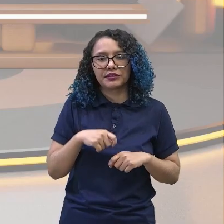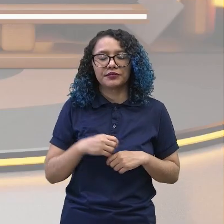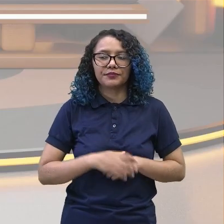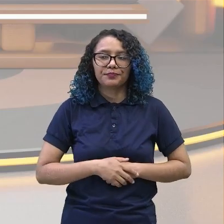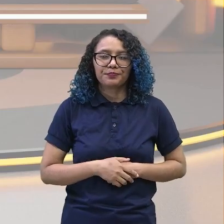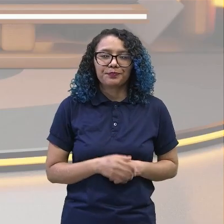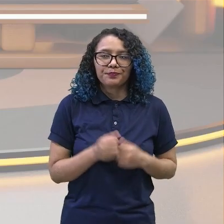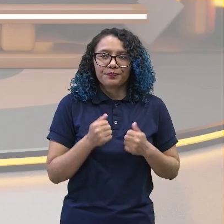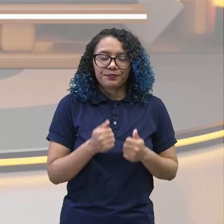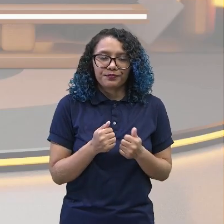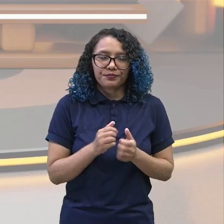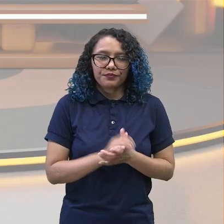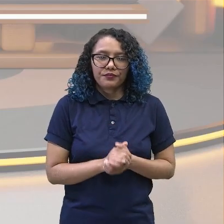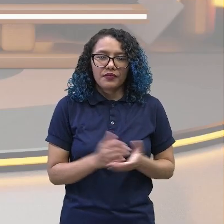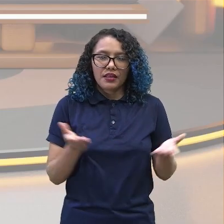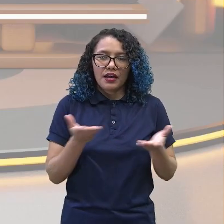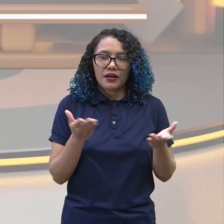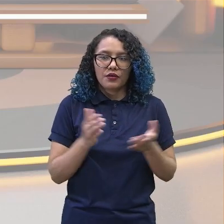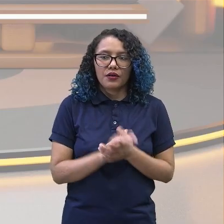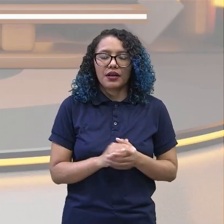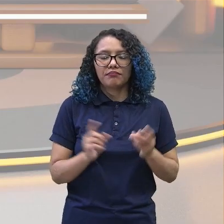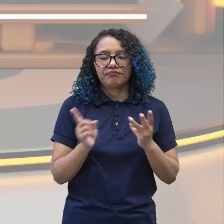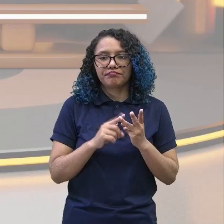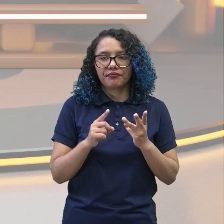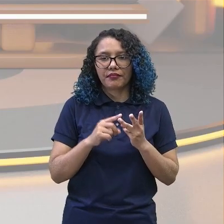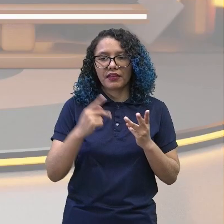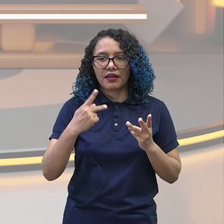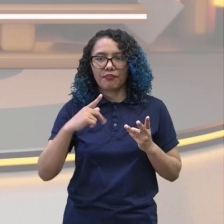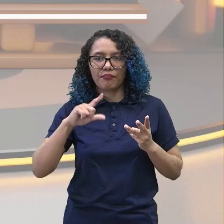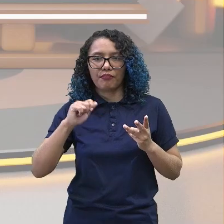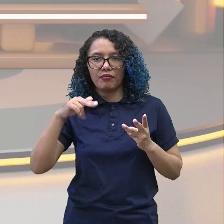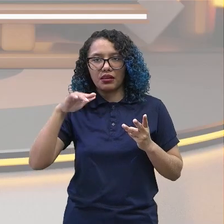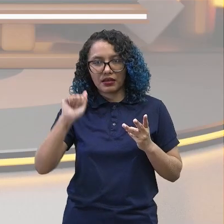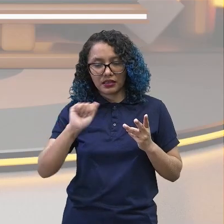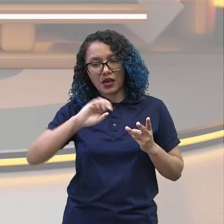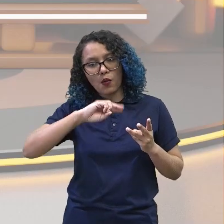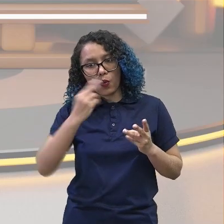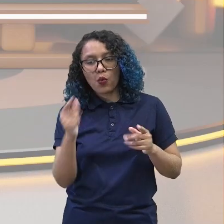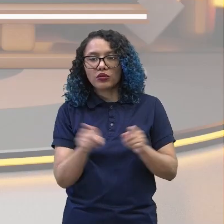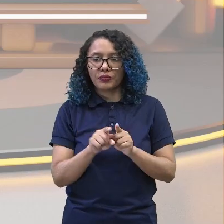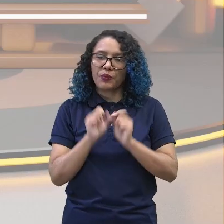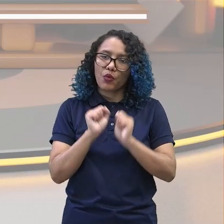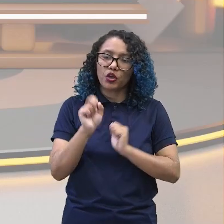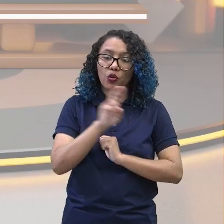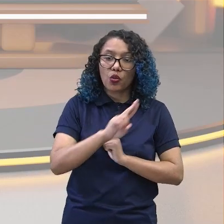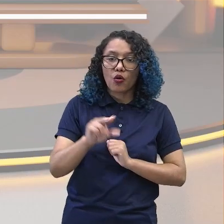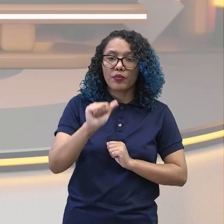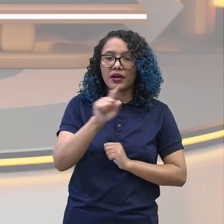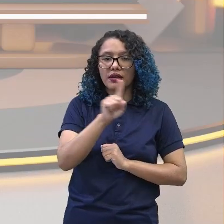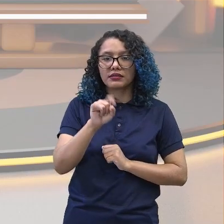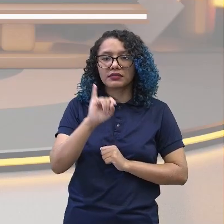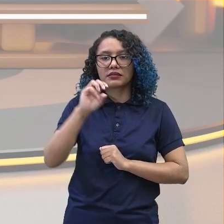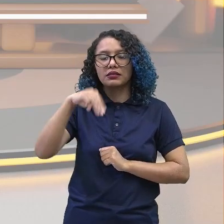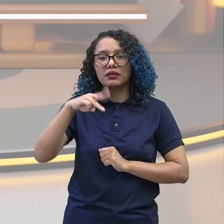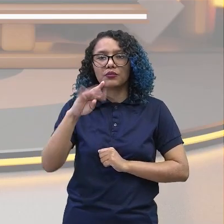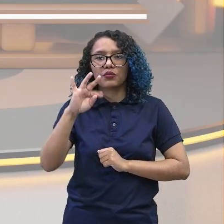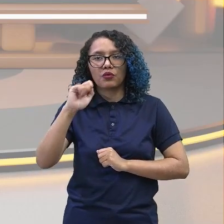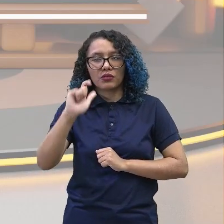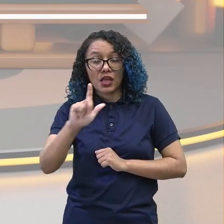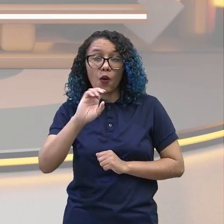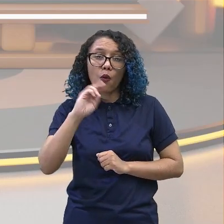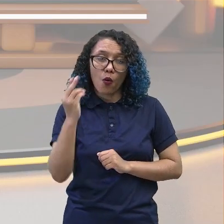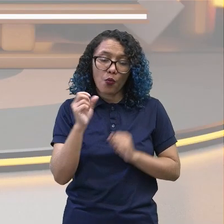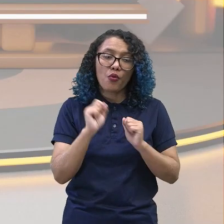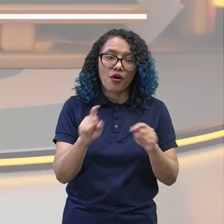Chegamos aqui à projeção plana, que também pode ser denominada de azimutal, pode ser denominada